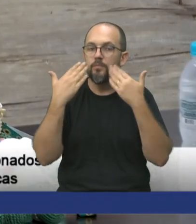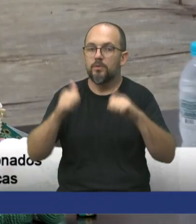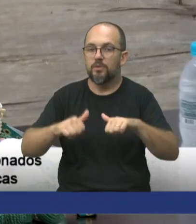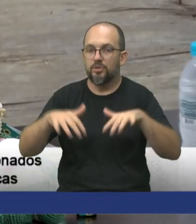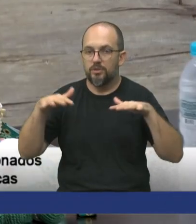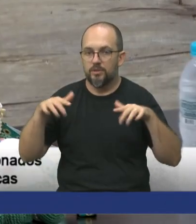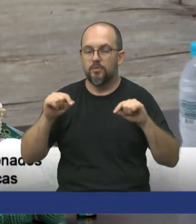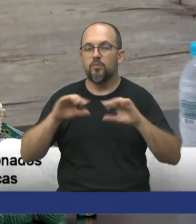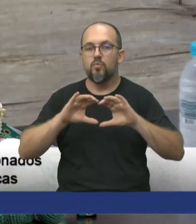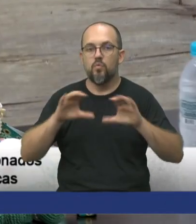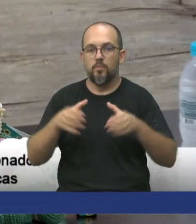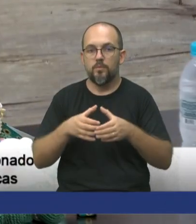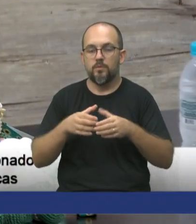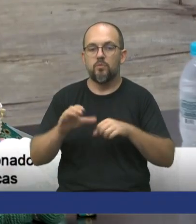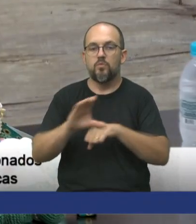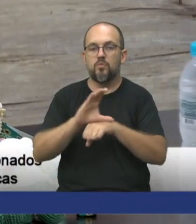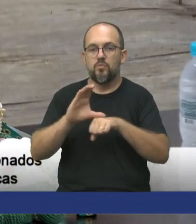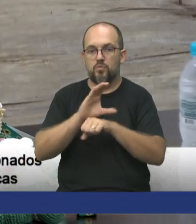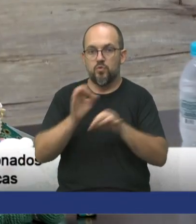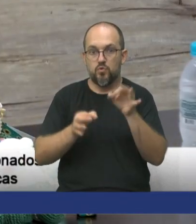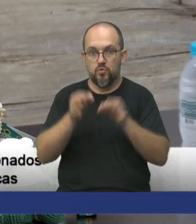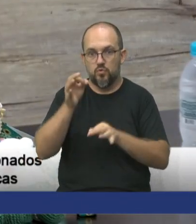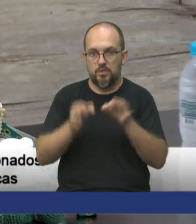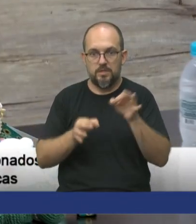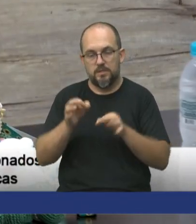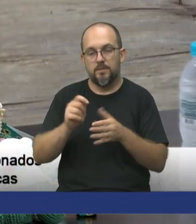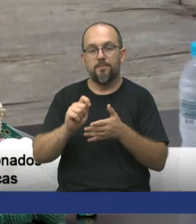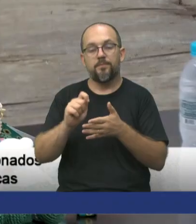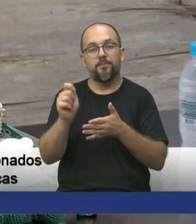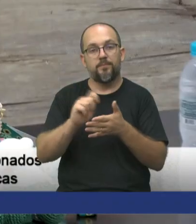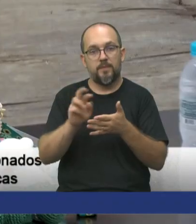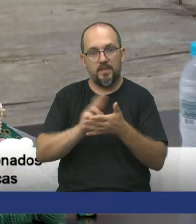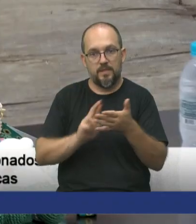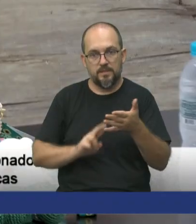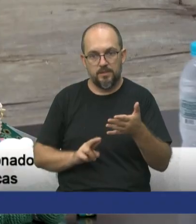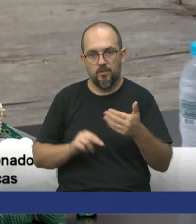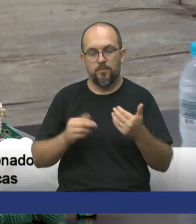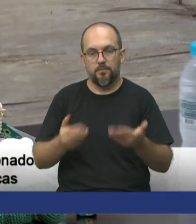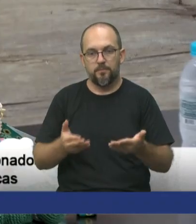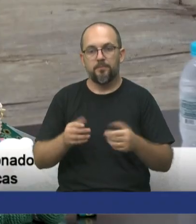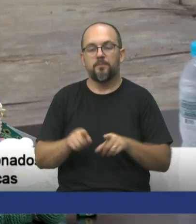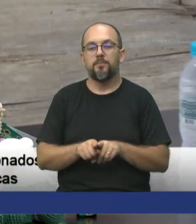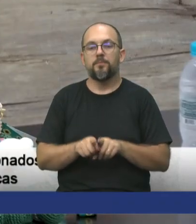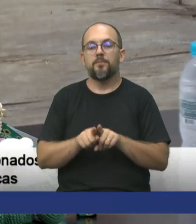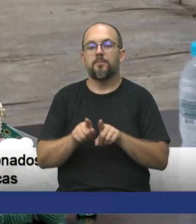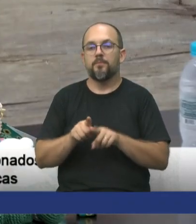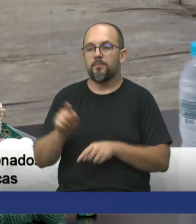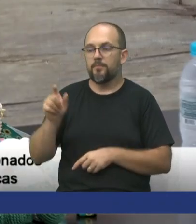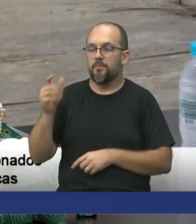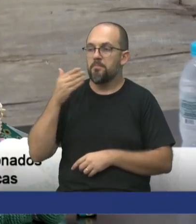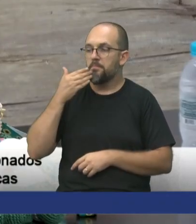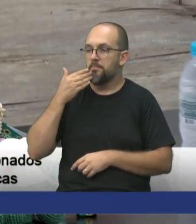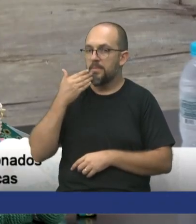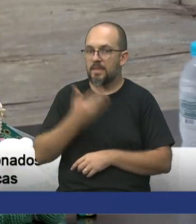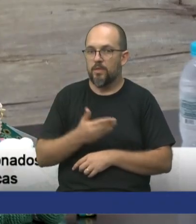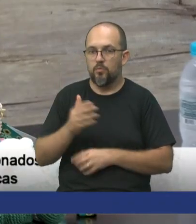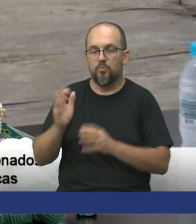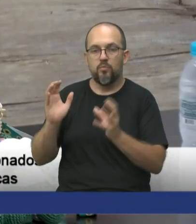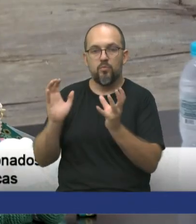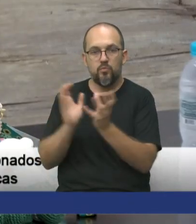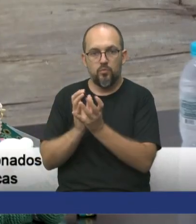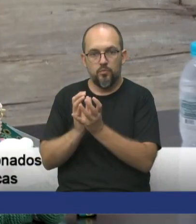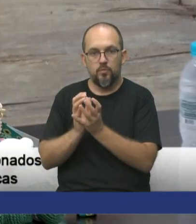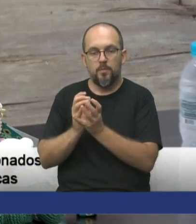pública da Comissão de Constituição e Justiça e Redação, através de um pedido feito pela Frente Parlamentar